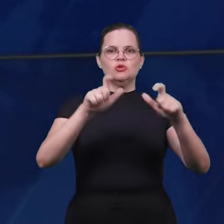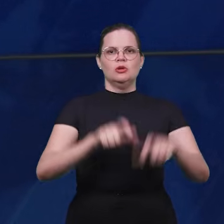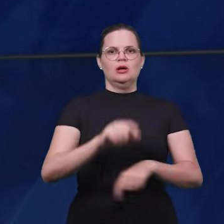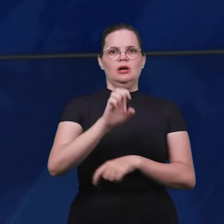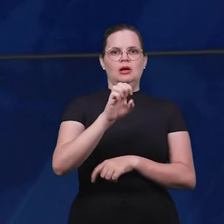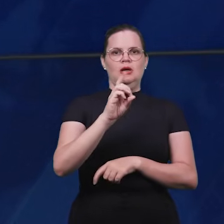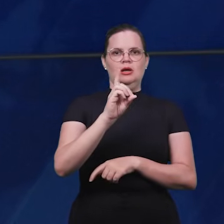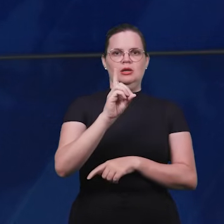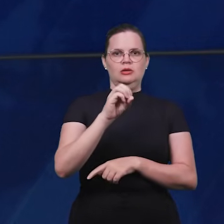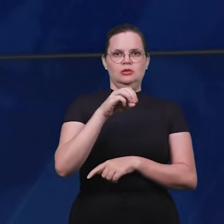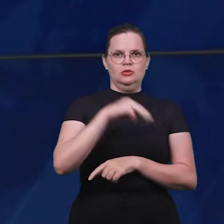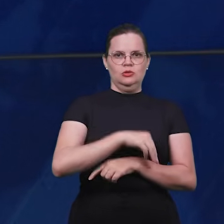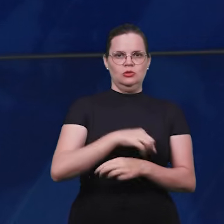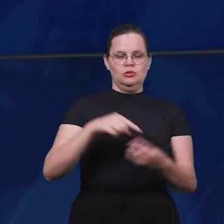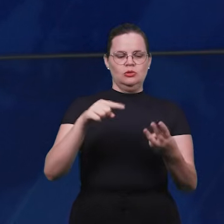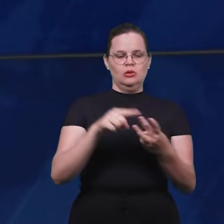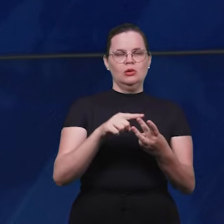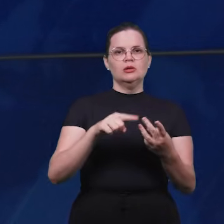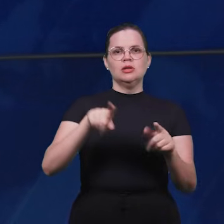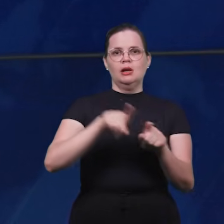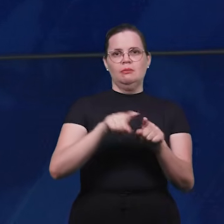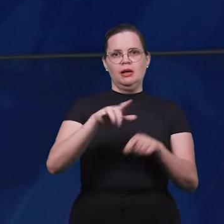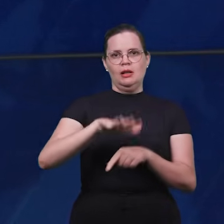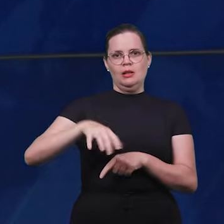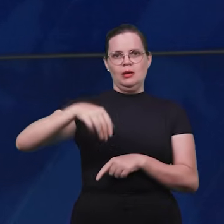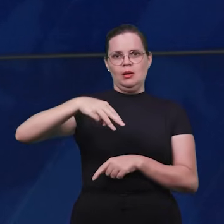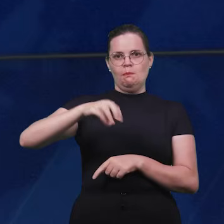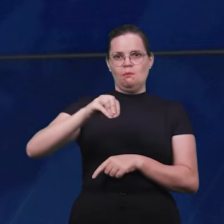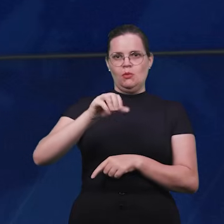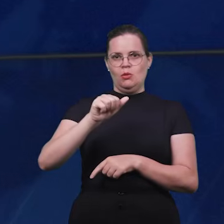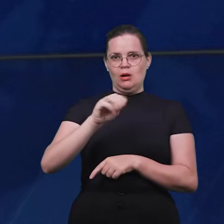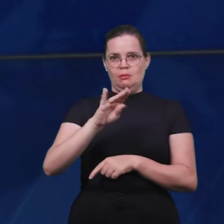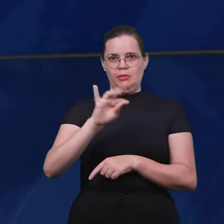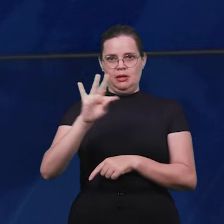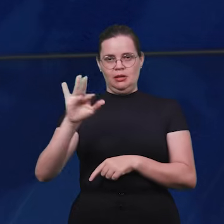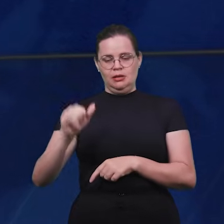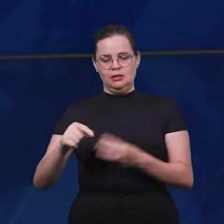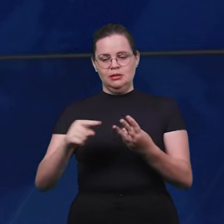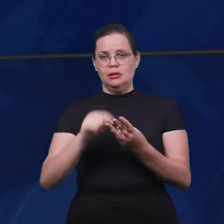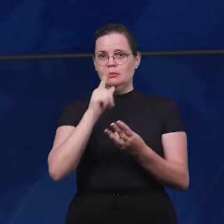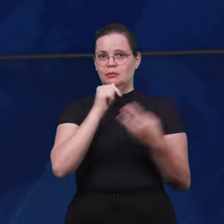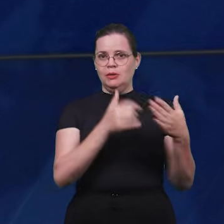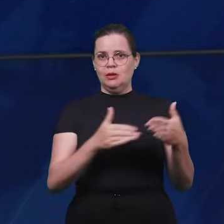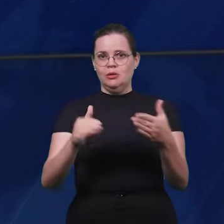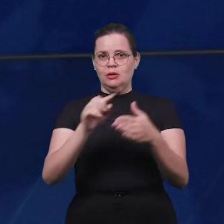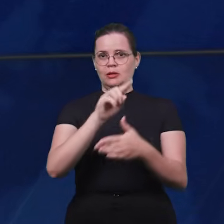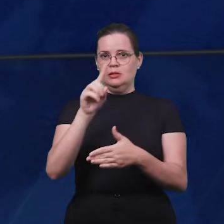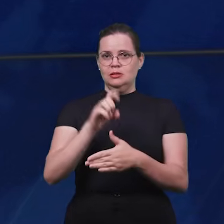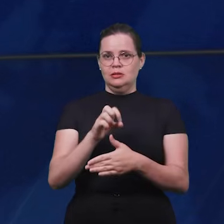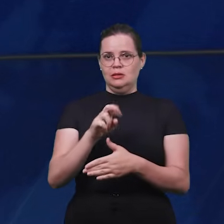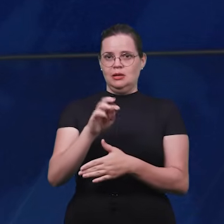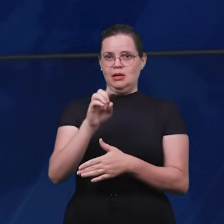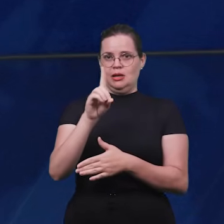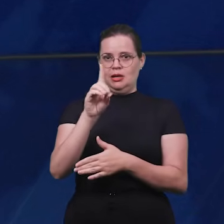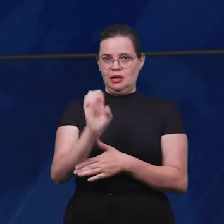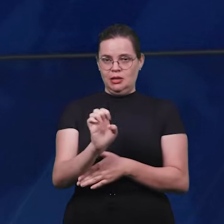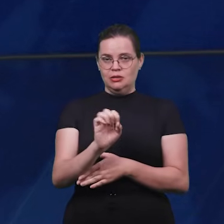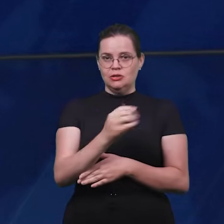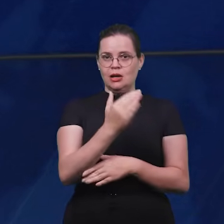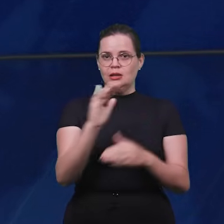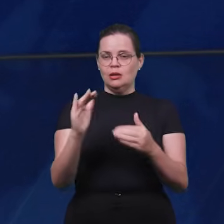a passagem por Ar dos Moabitas, pelo ribeiro de Zered, até o